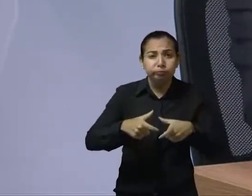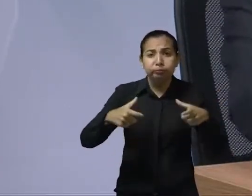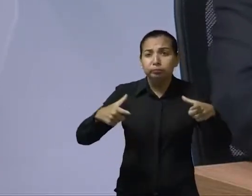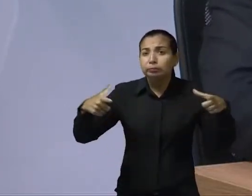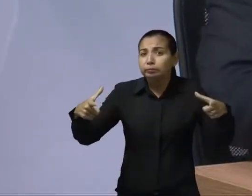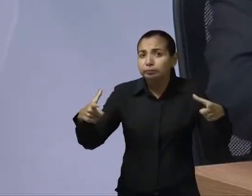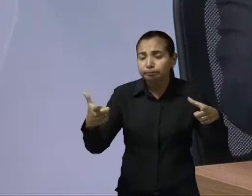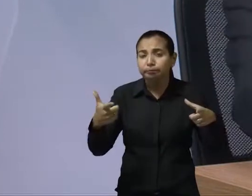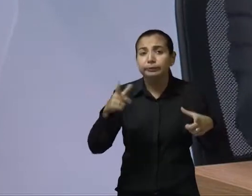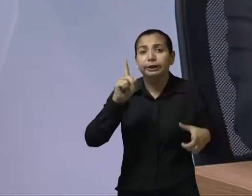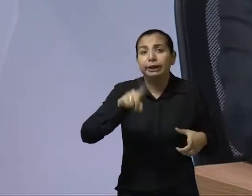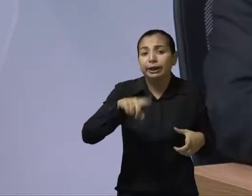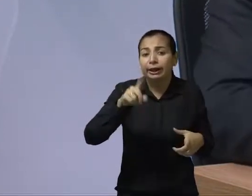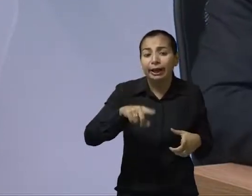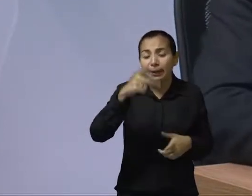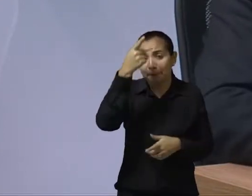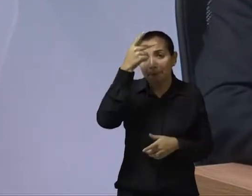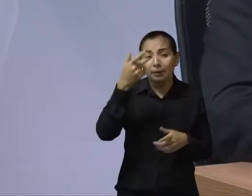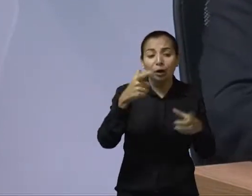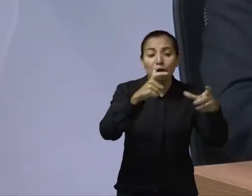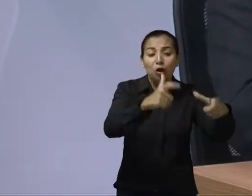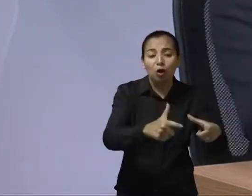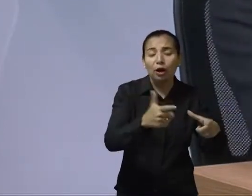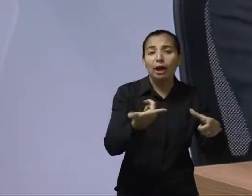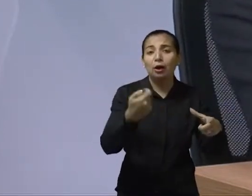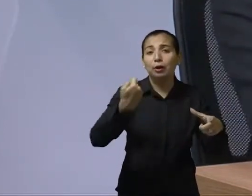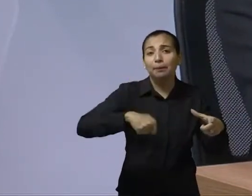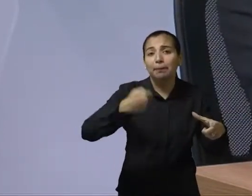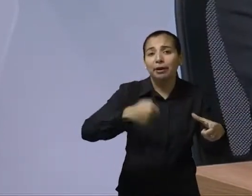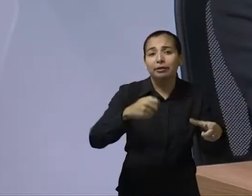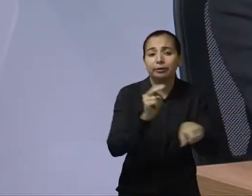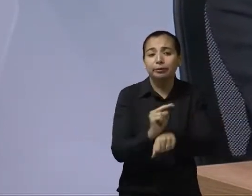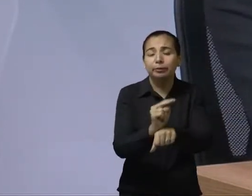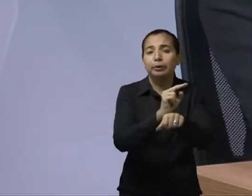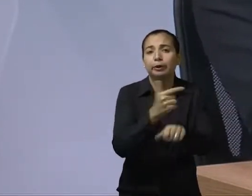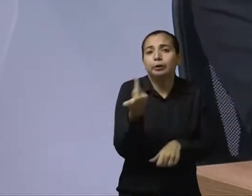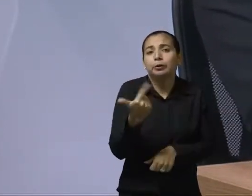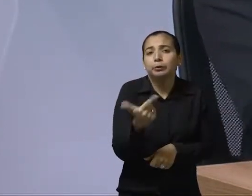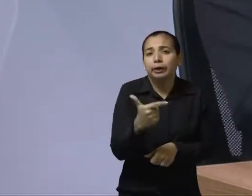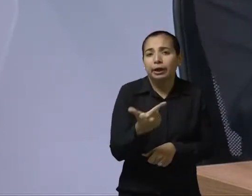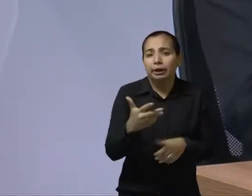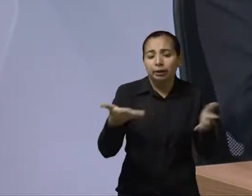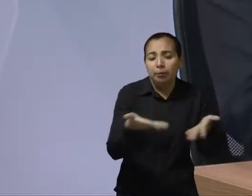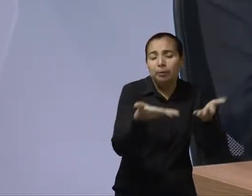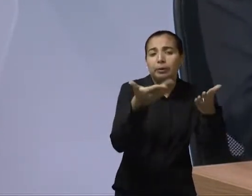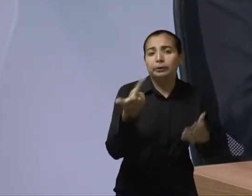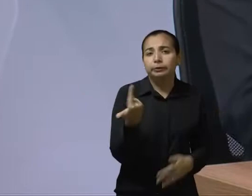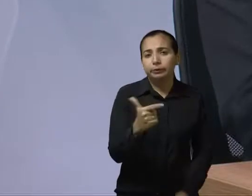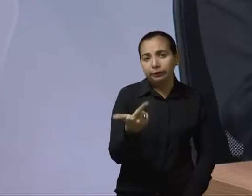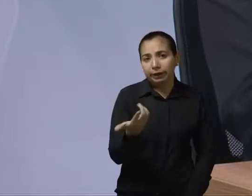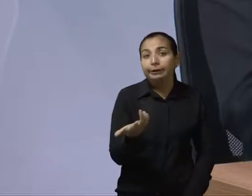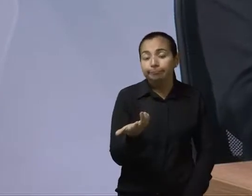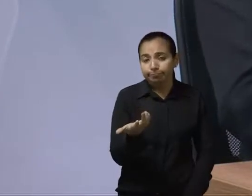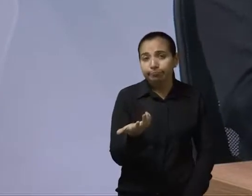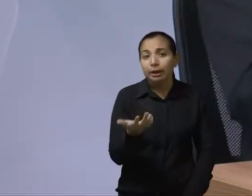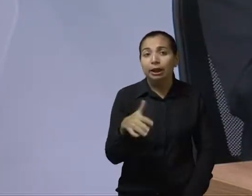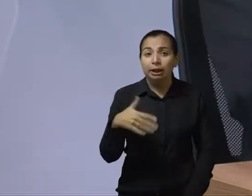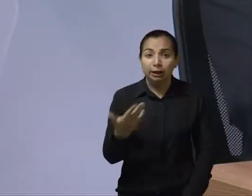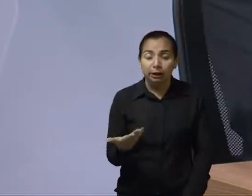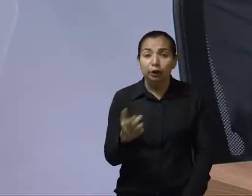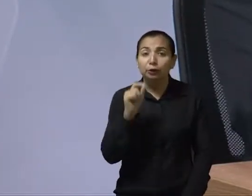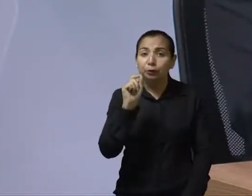nas zonas mais desassistidas, nos guetos. Então, você não pode dar E a resposta de força não